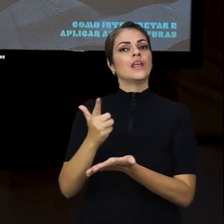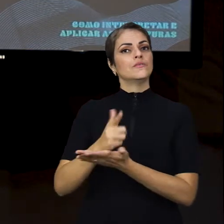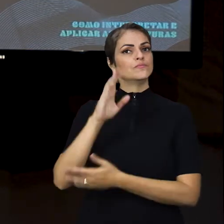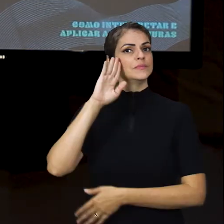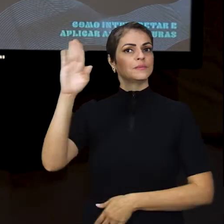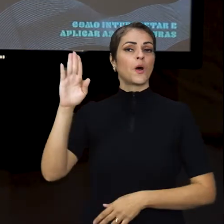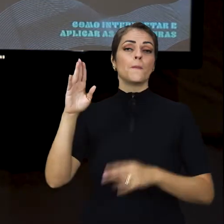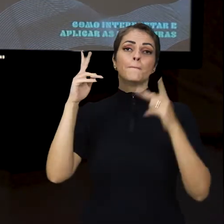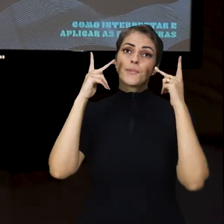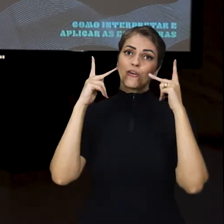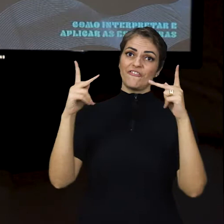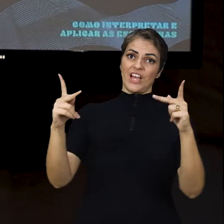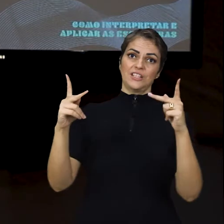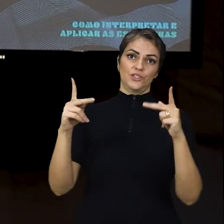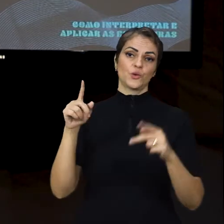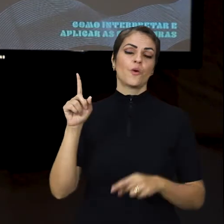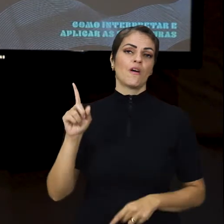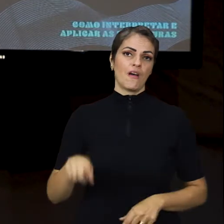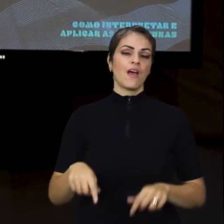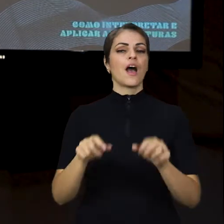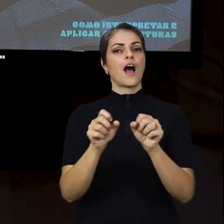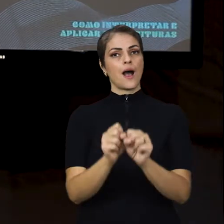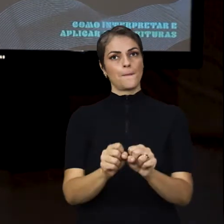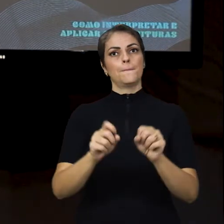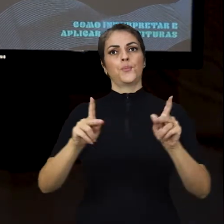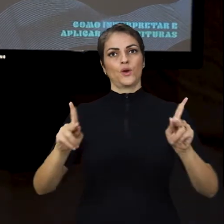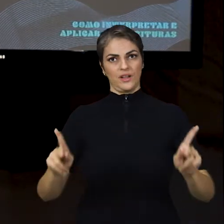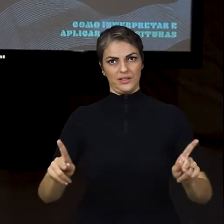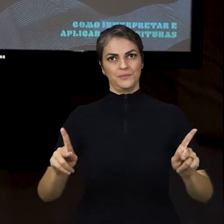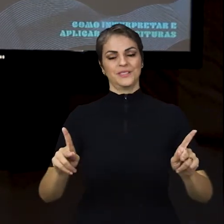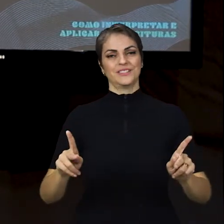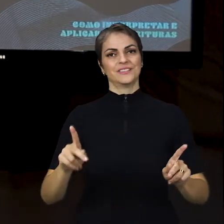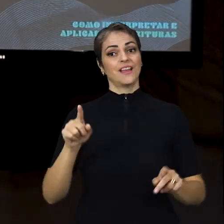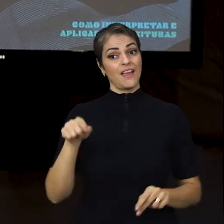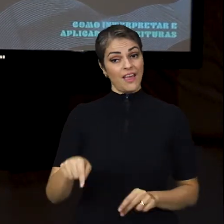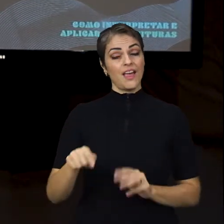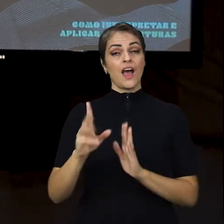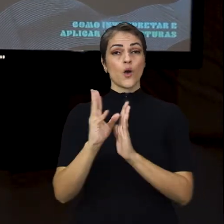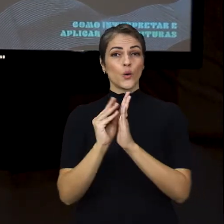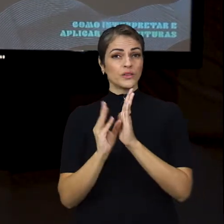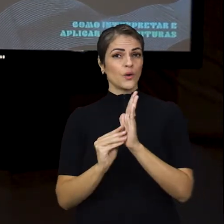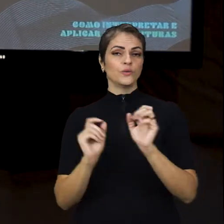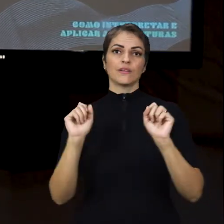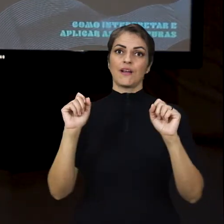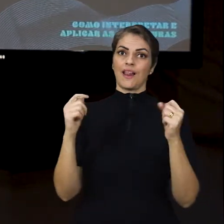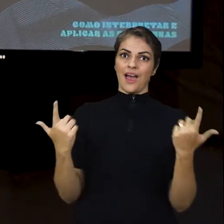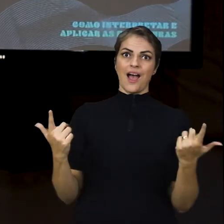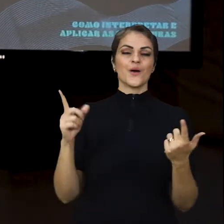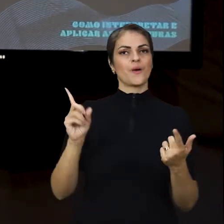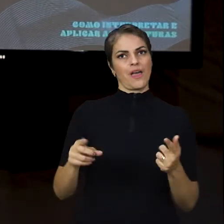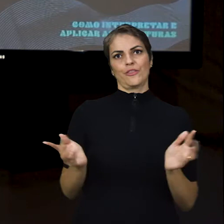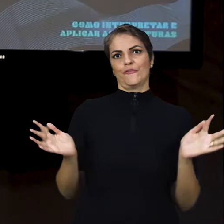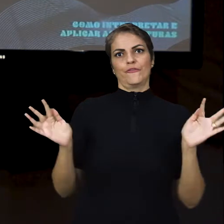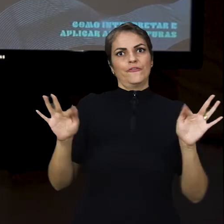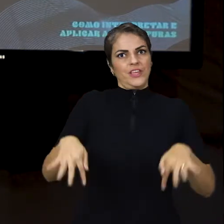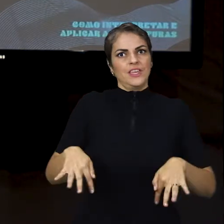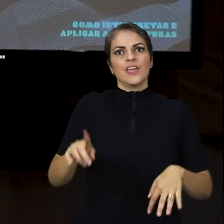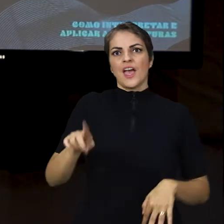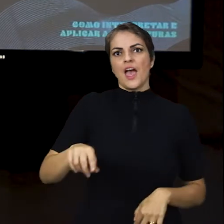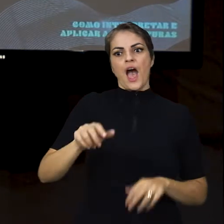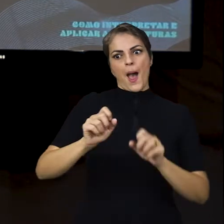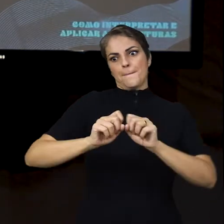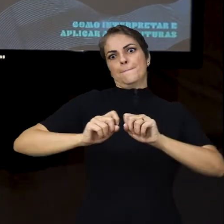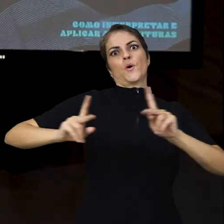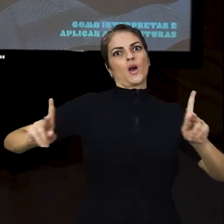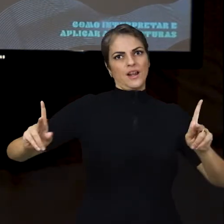com um livro profético que é o livro de Apocalipse, cujo conteúdo é, obviamente, apocalíptico. E numa